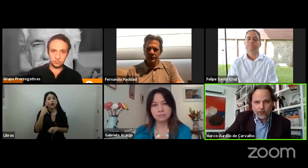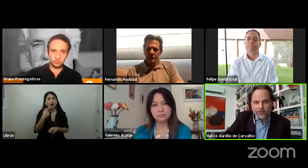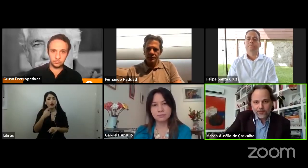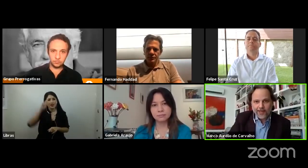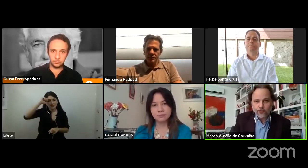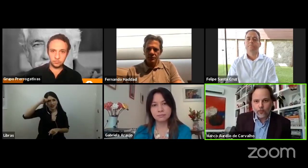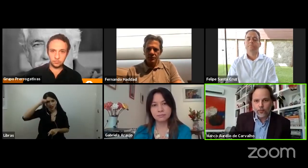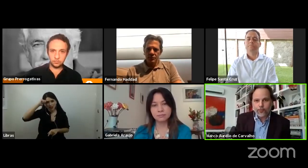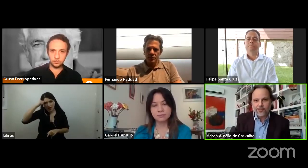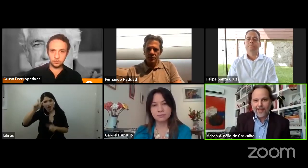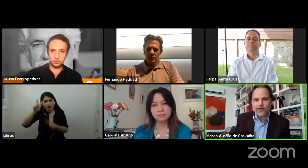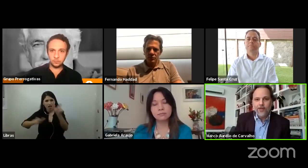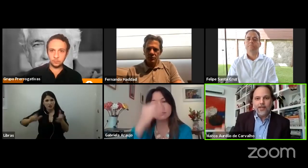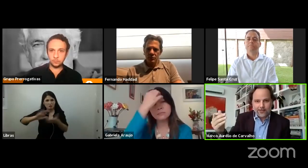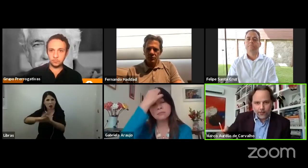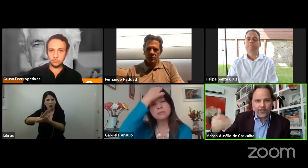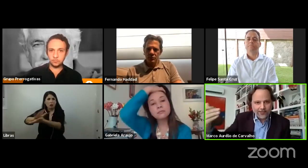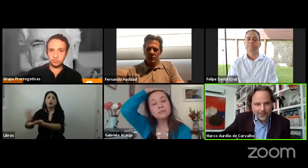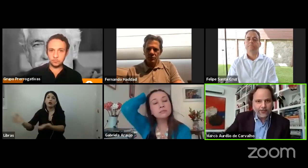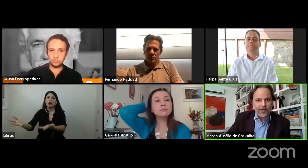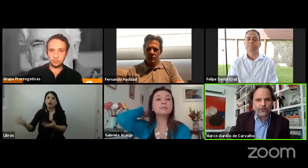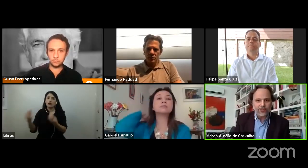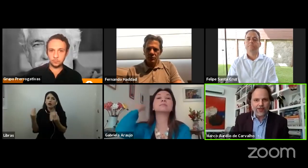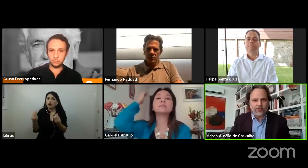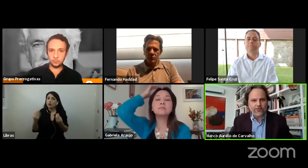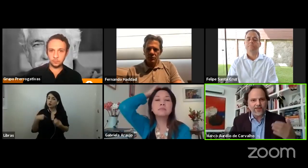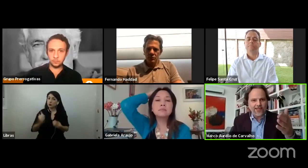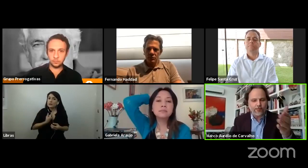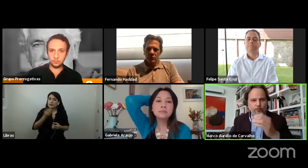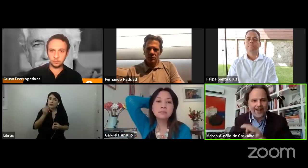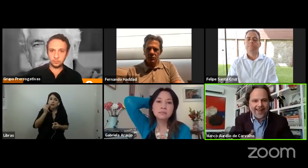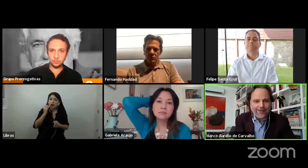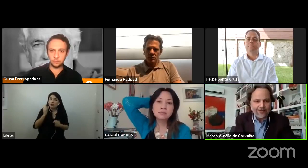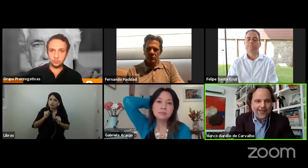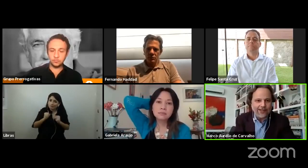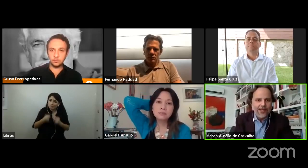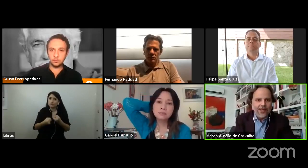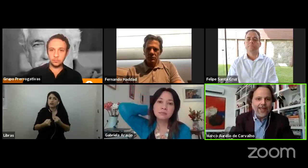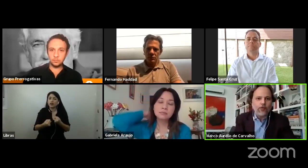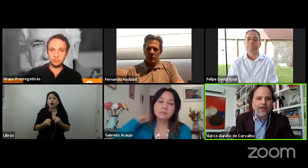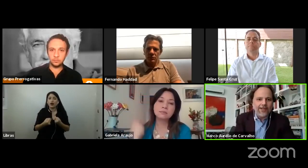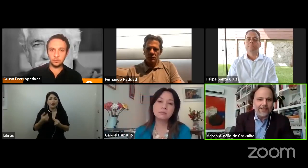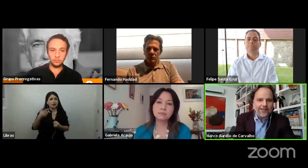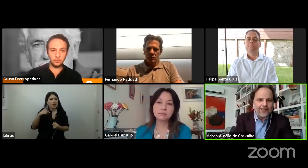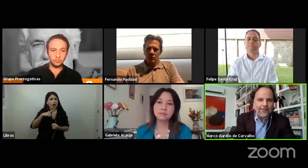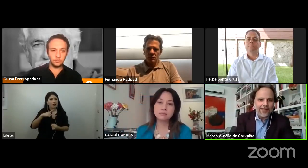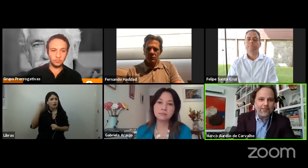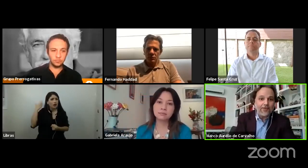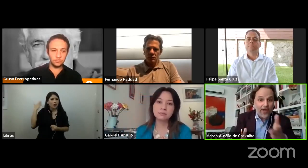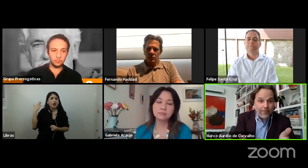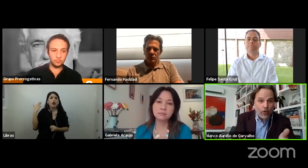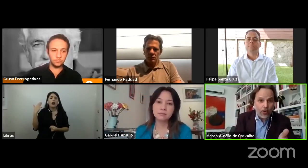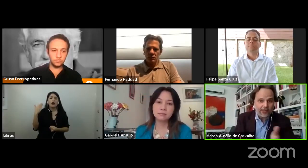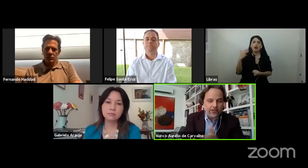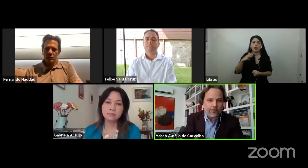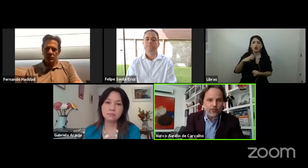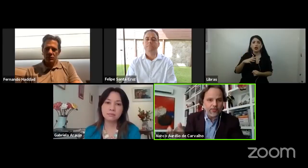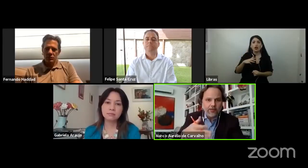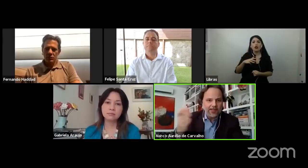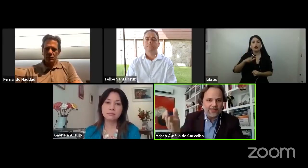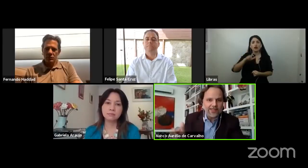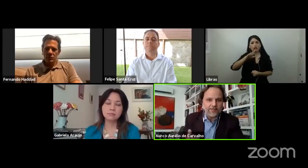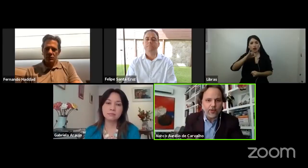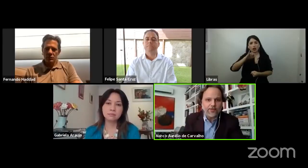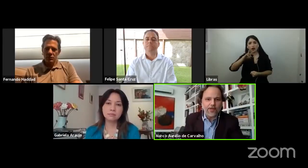com apoio, enfim, né, de um grupo interno, estamos tentando denunciar, inclusive fizemos uma live, Haddad, com a Anitta essa semana, para furar a bolha.